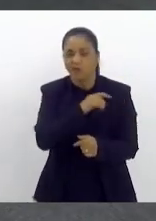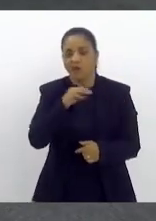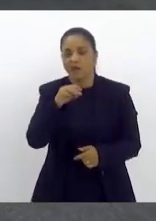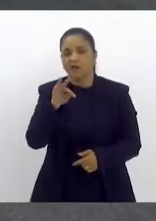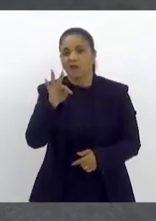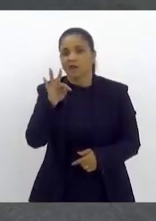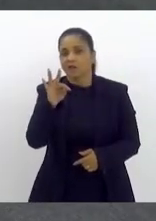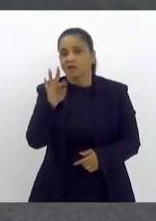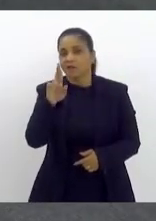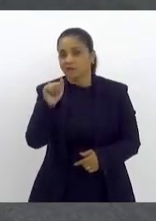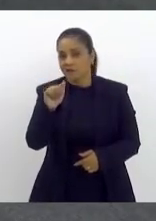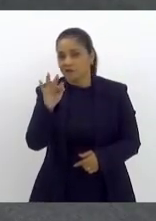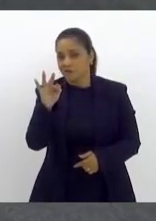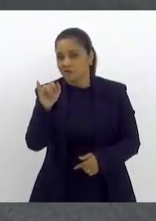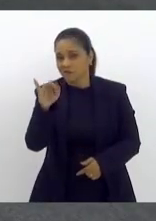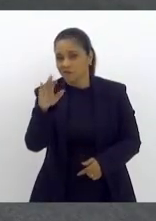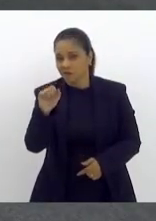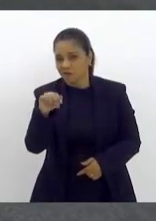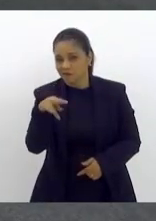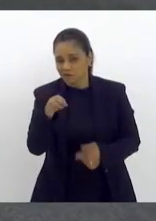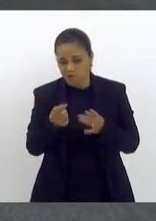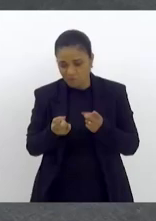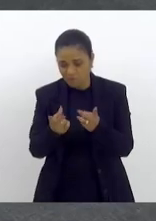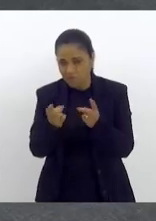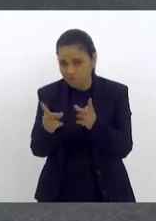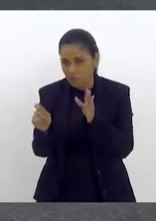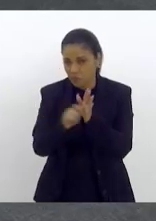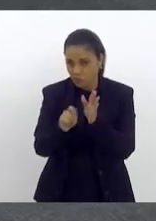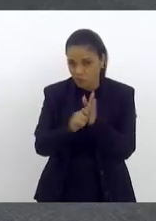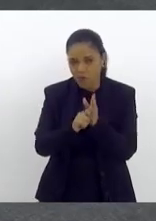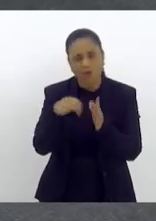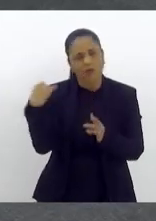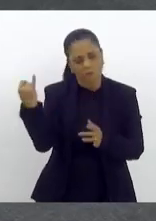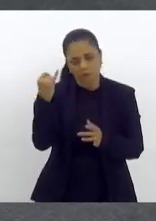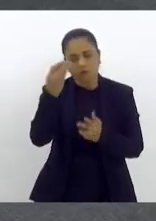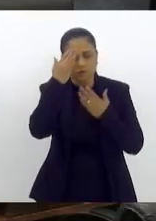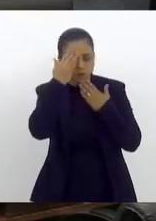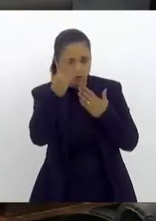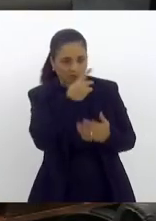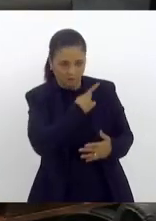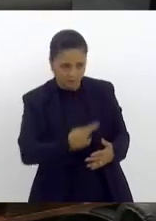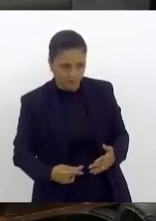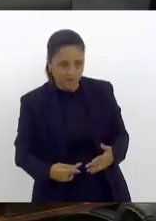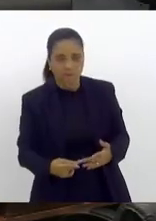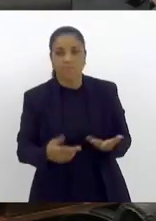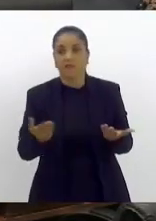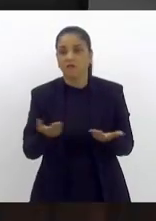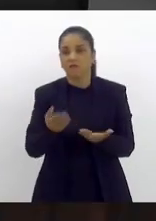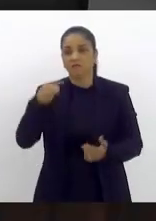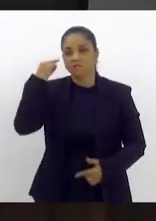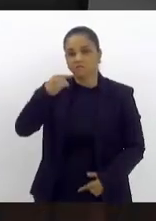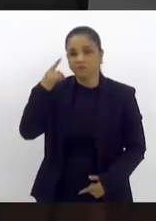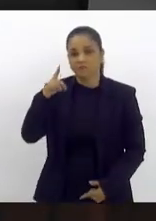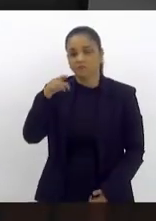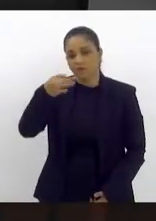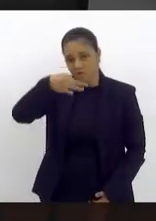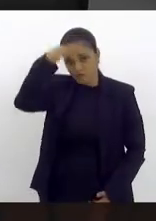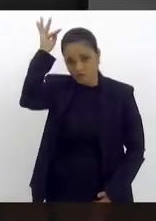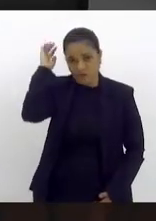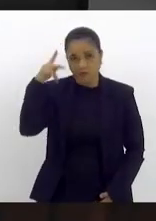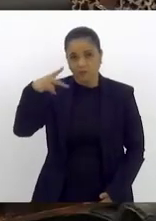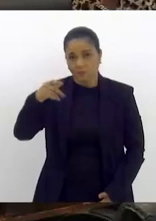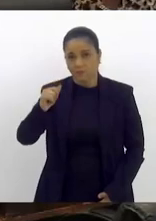escolas, passando droga. Então, é de suma importância isso. Obrigado, senhora presidente. Tá do Fred Pacheco. Pela